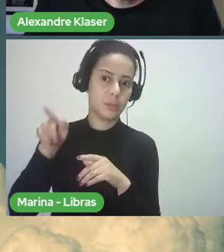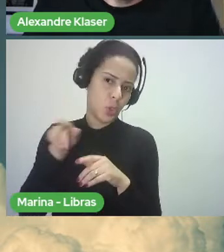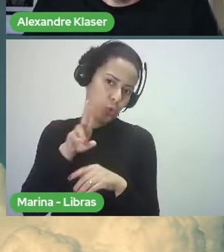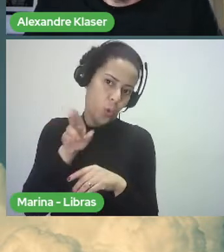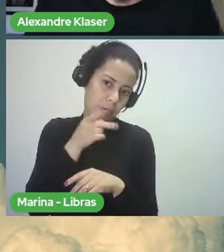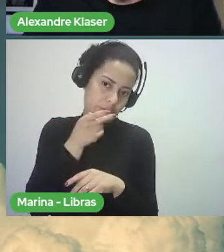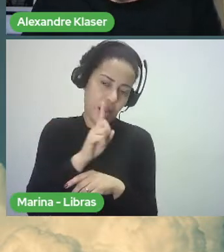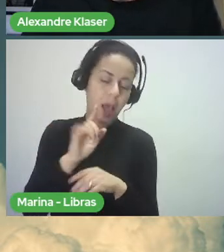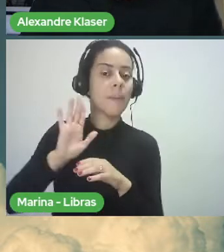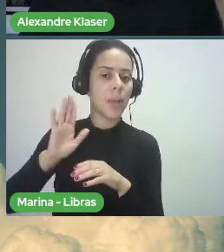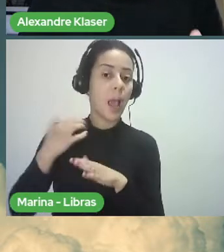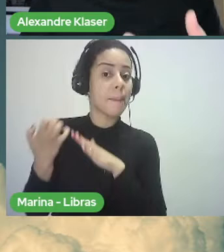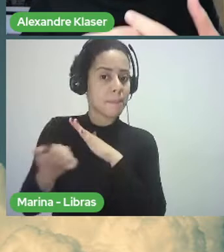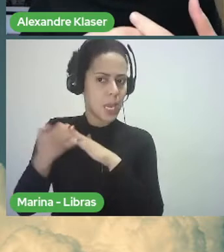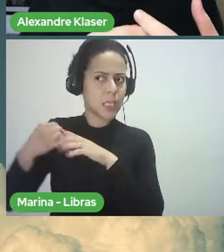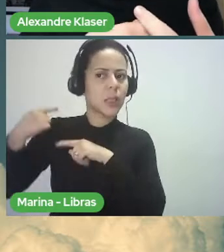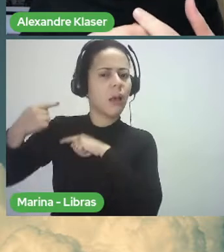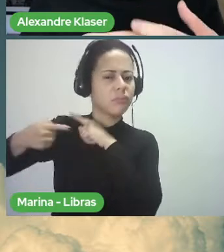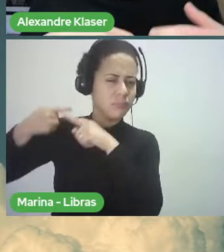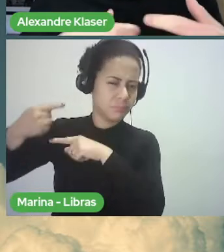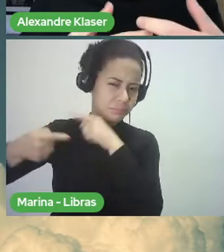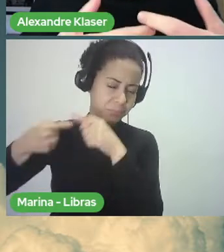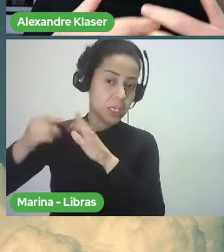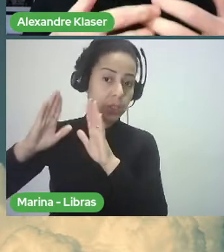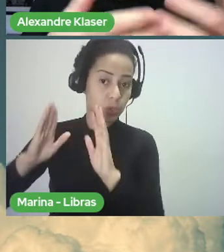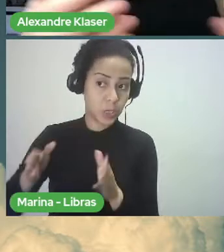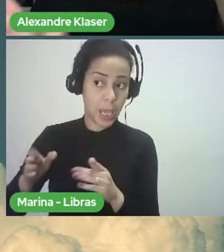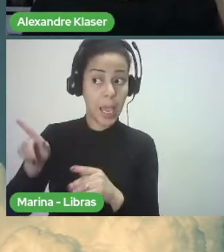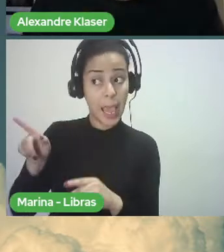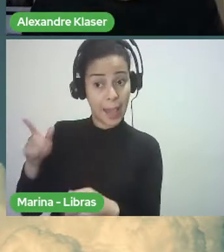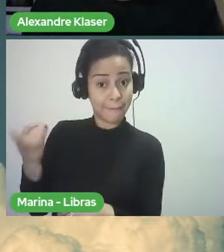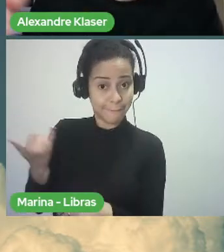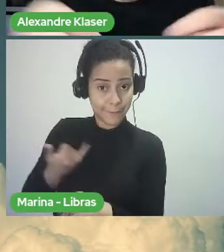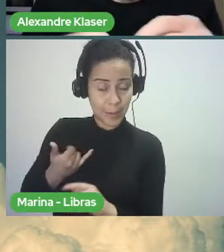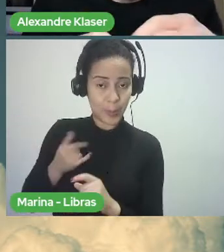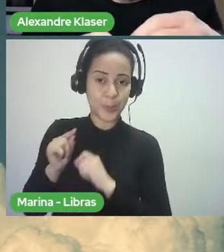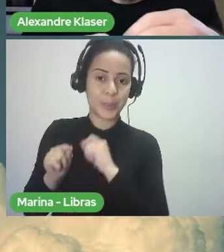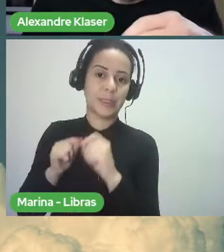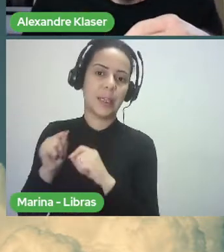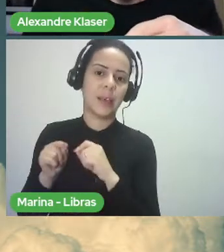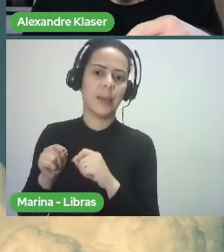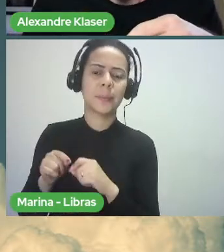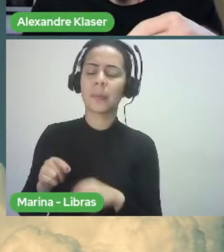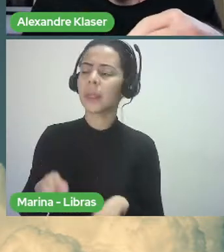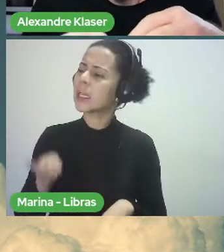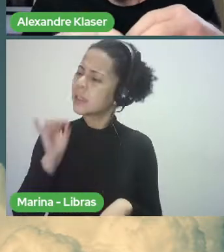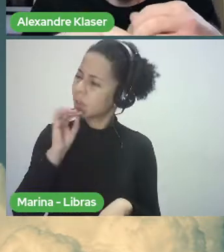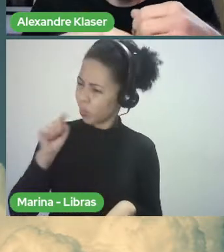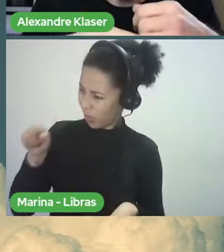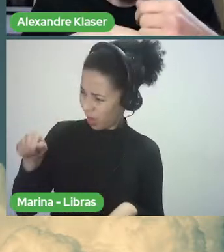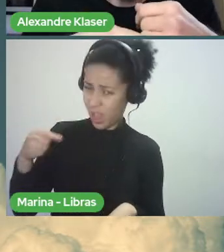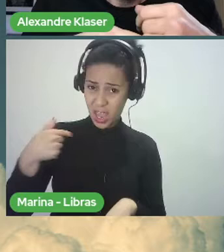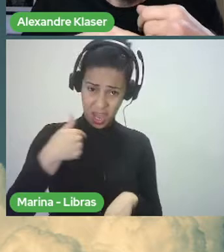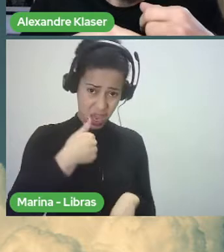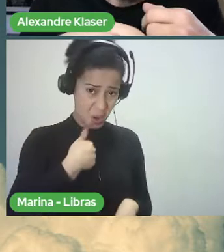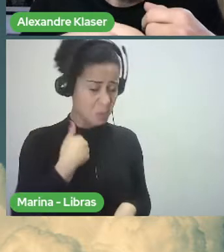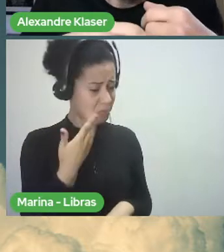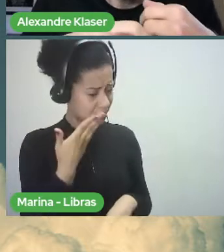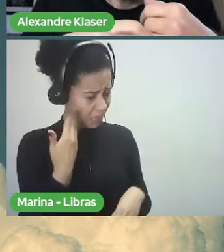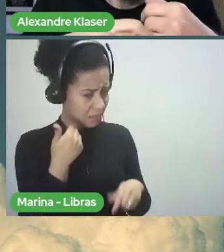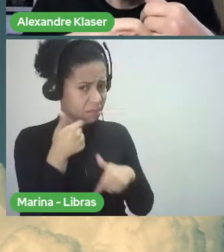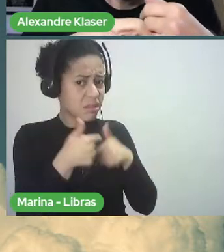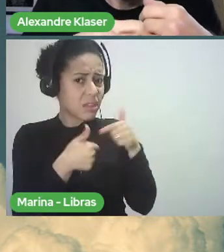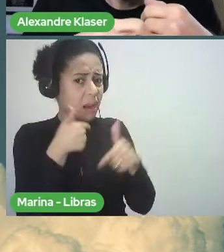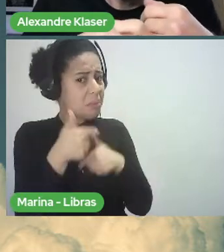muito tradicional, ela disse assim, olha, enquanto eu estava fazendo meus negócios da forma que eu sempre soube, estava tudo bem. Eu tinha o